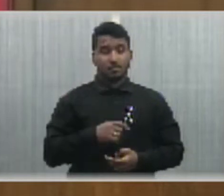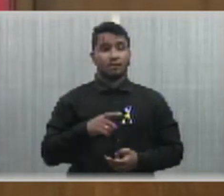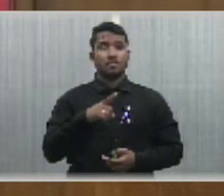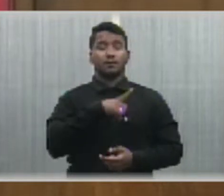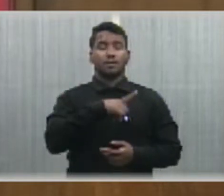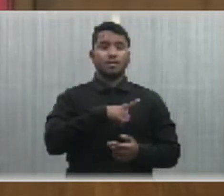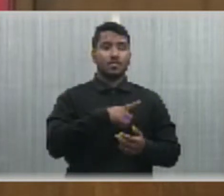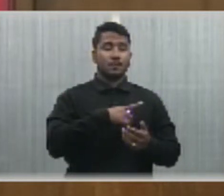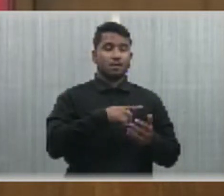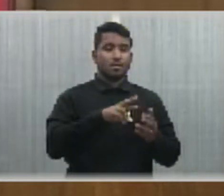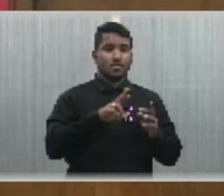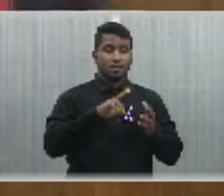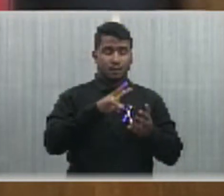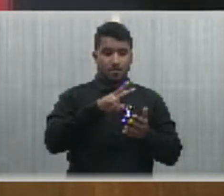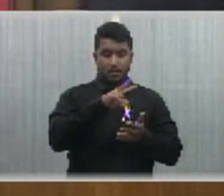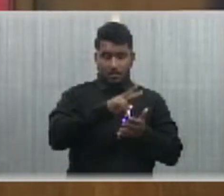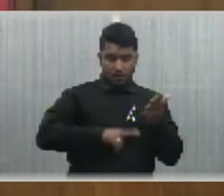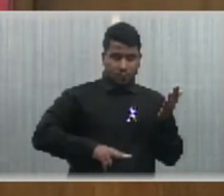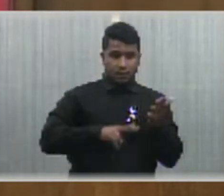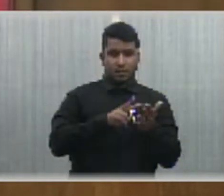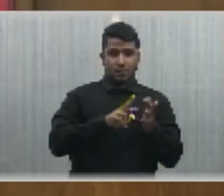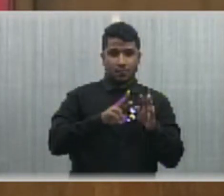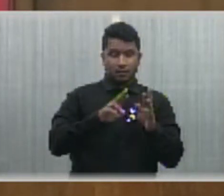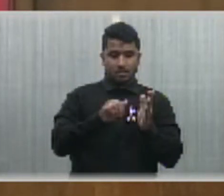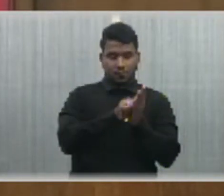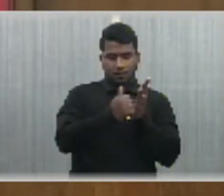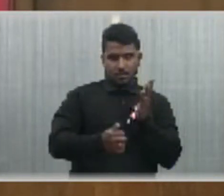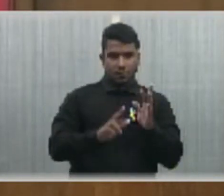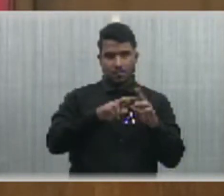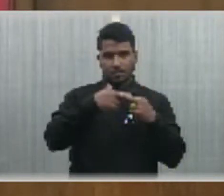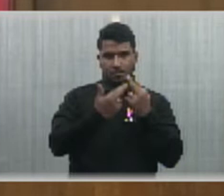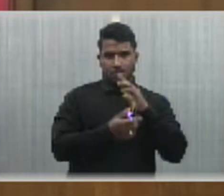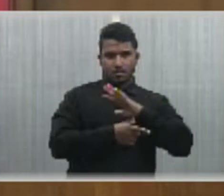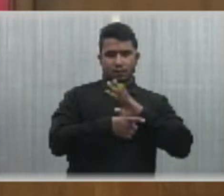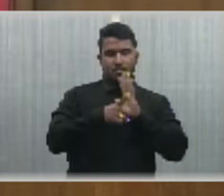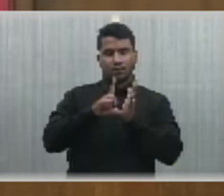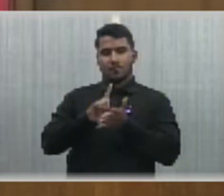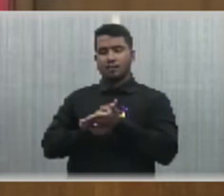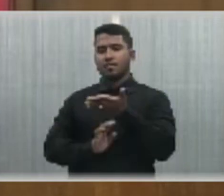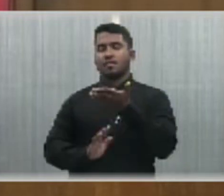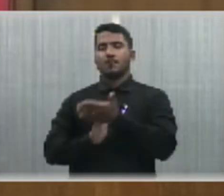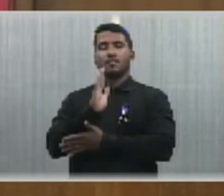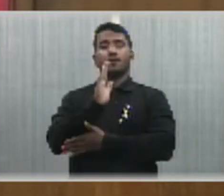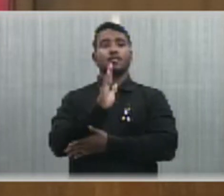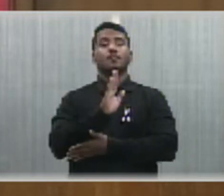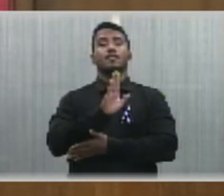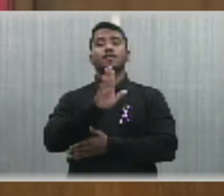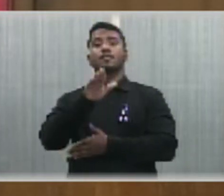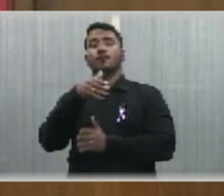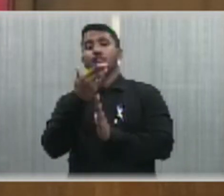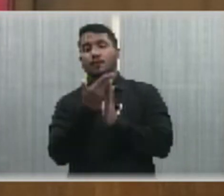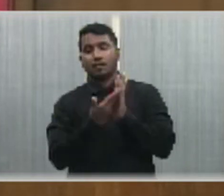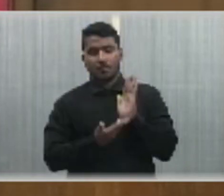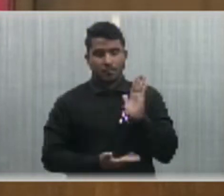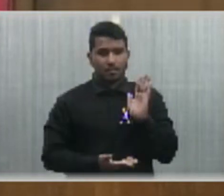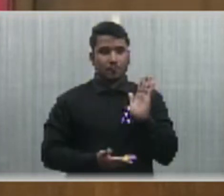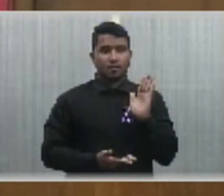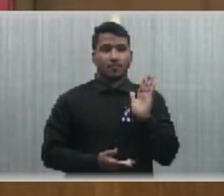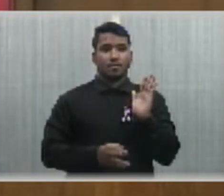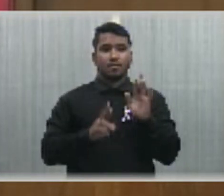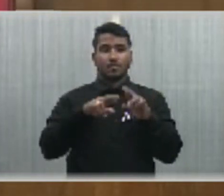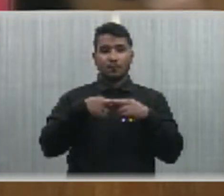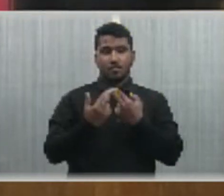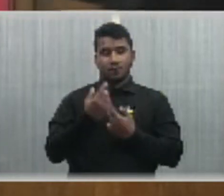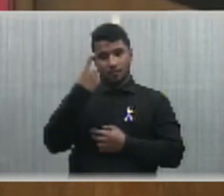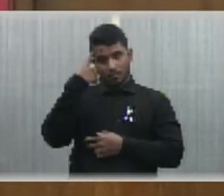pequeno expediente. Constou da leitura da ata da sessão anterior, que foi aprovada sem retificações. Ordem do